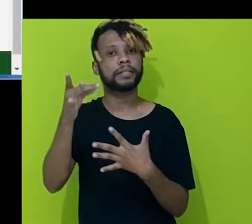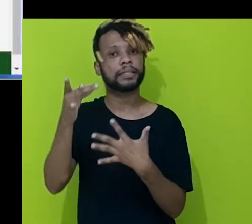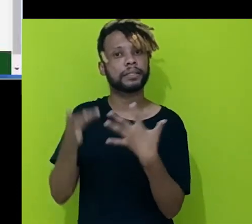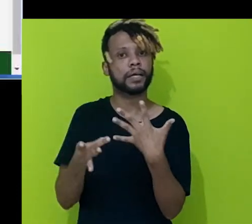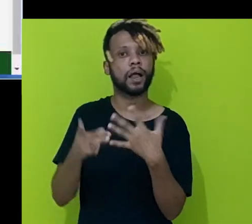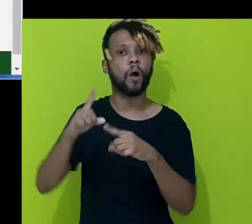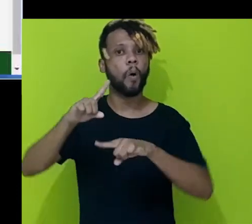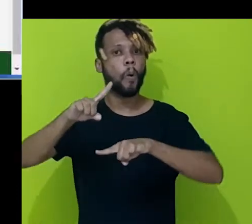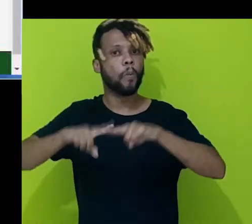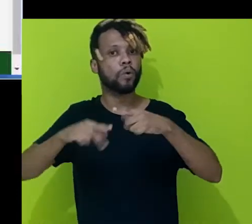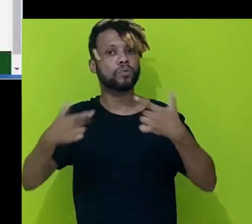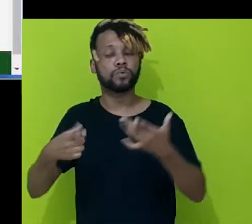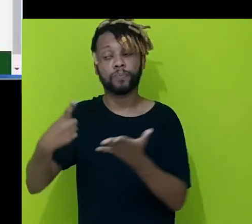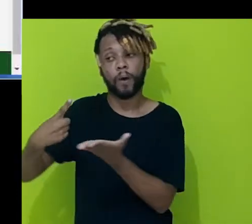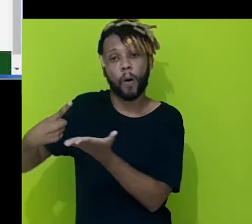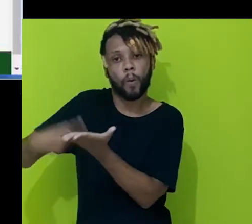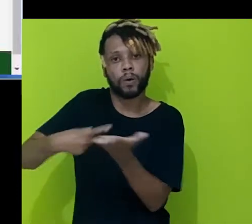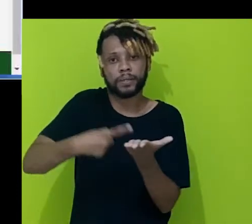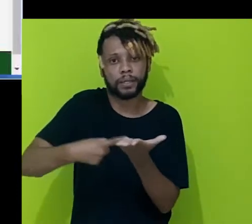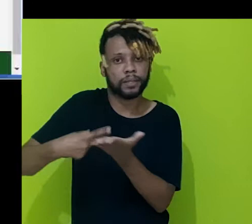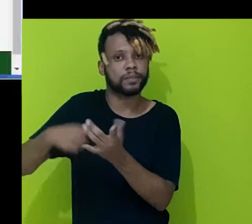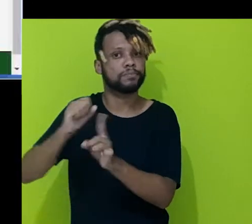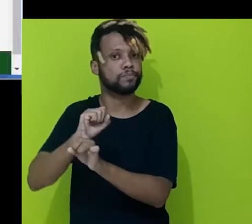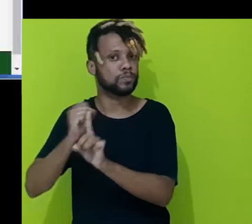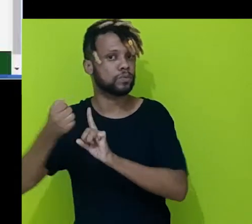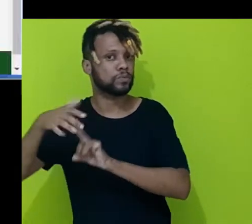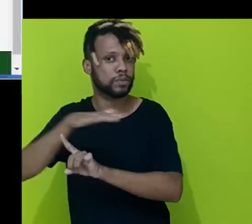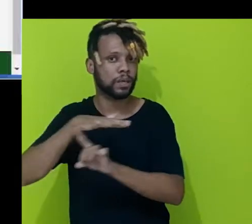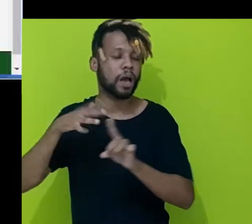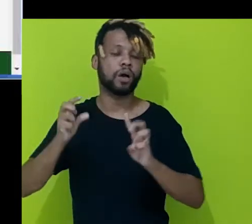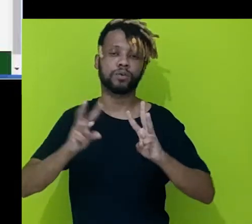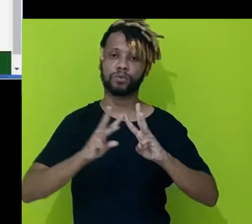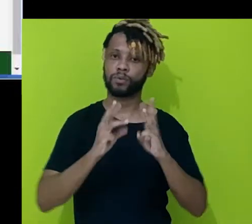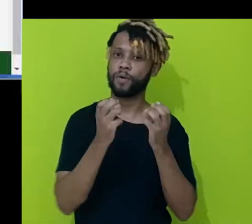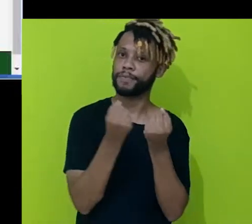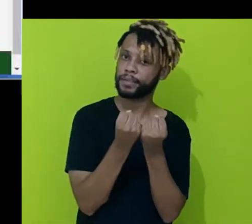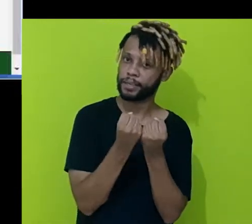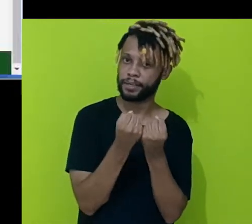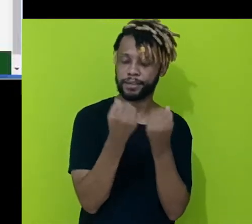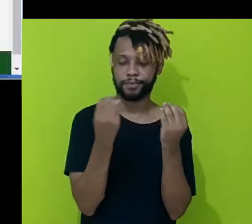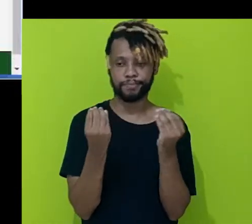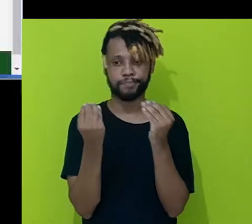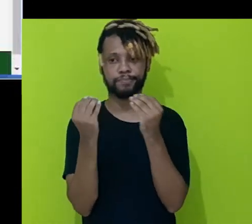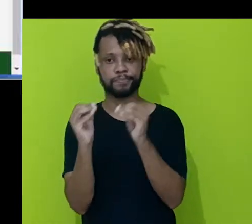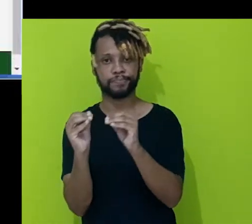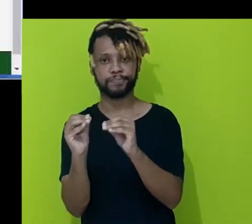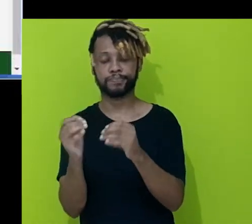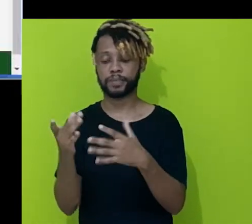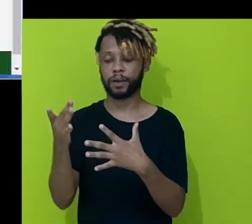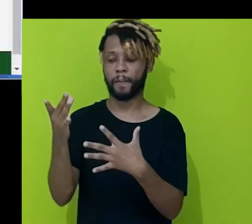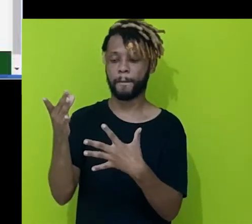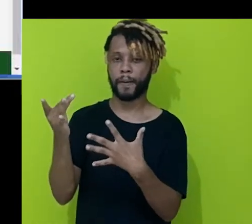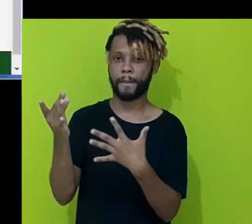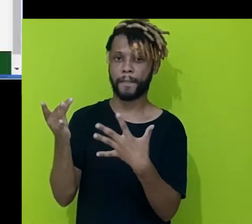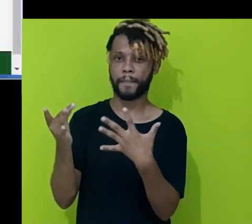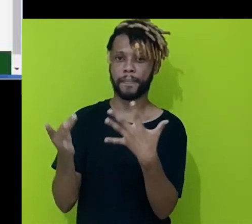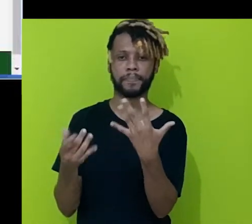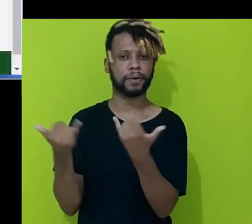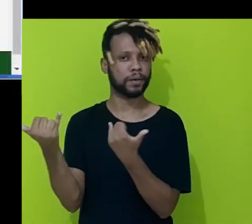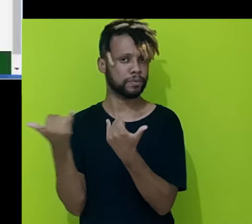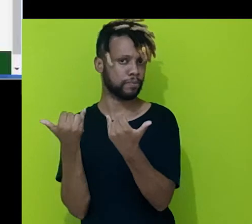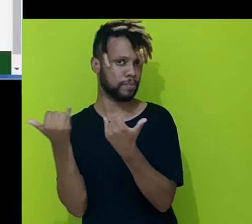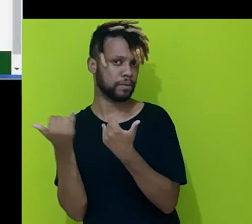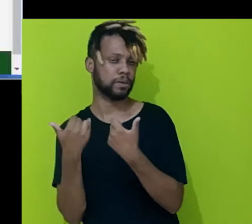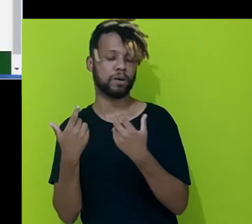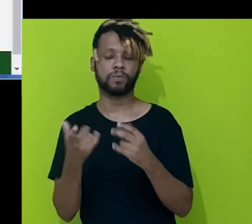da contrapartida social. A contrapartida são oficinas e está aqui o detalhamento. Nós vamos dizer que